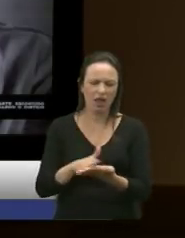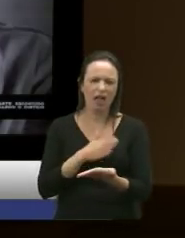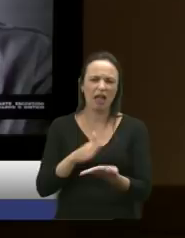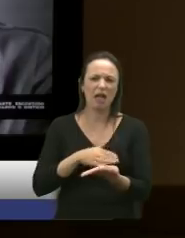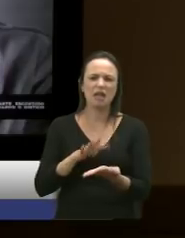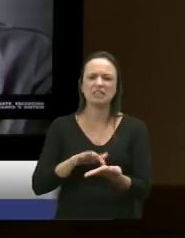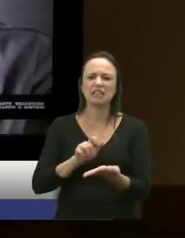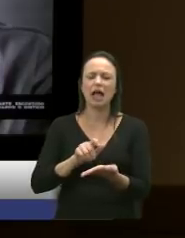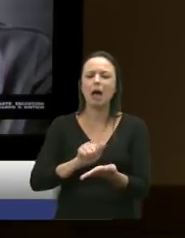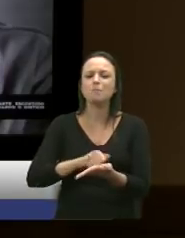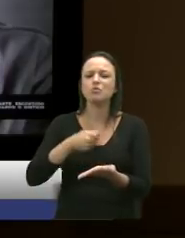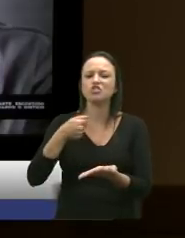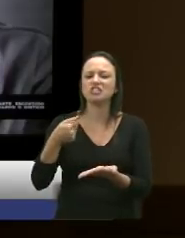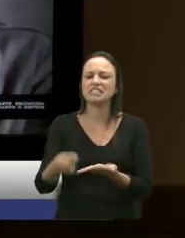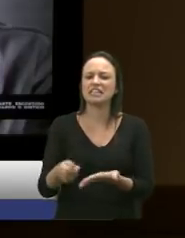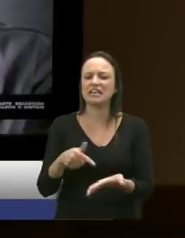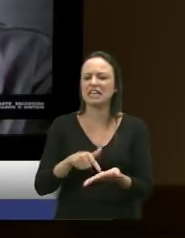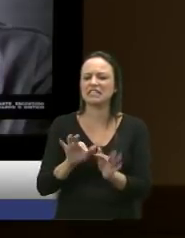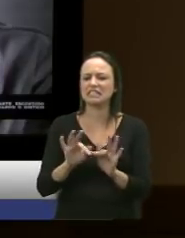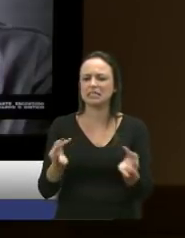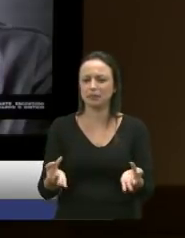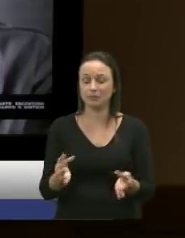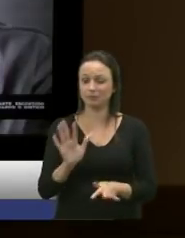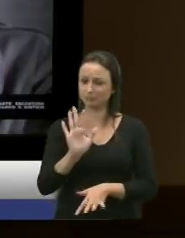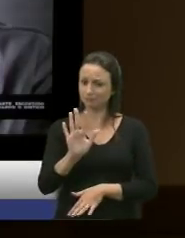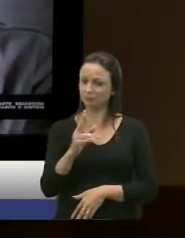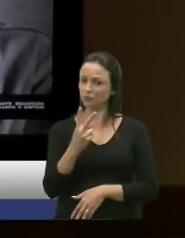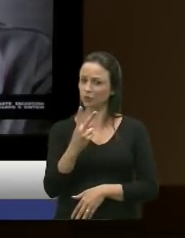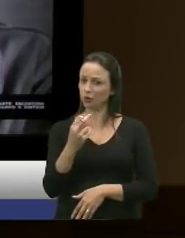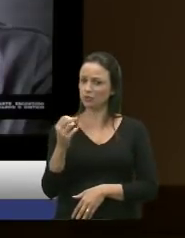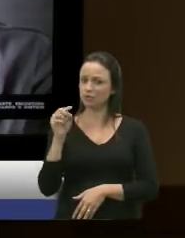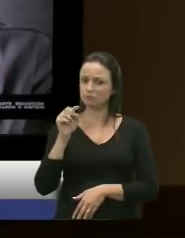etc. Será que desses 200 mil,